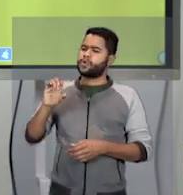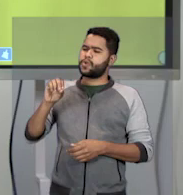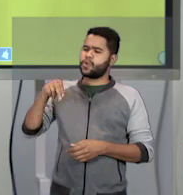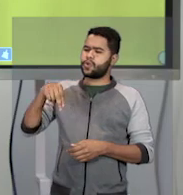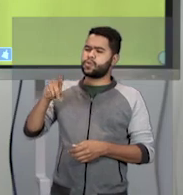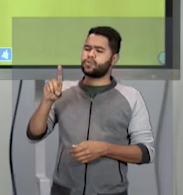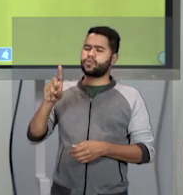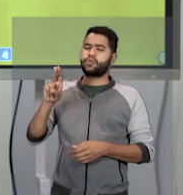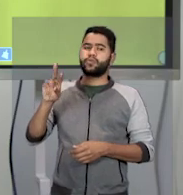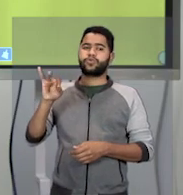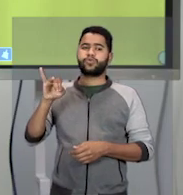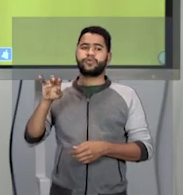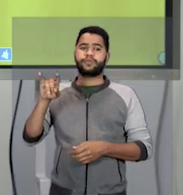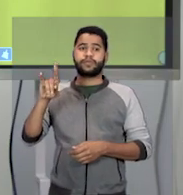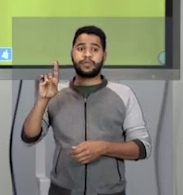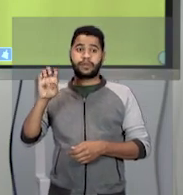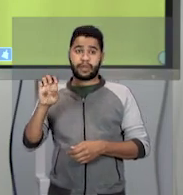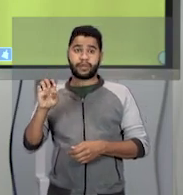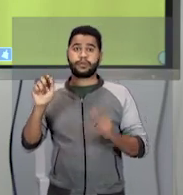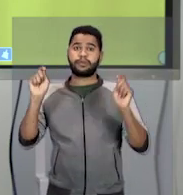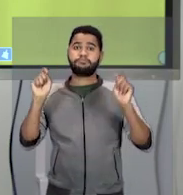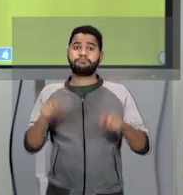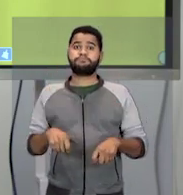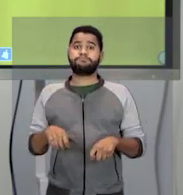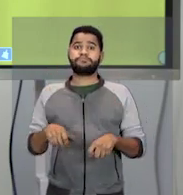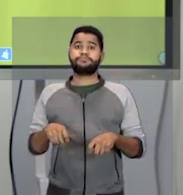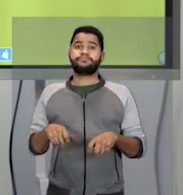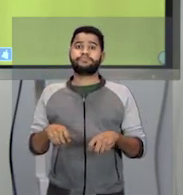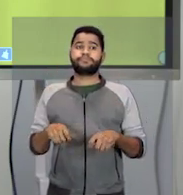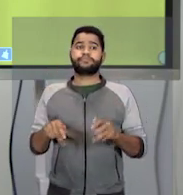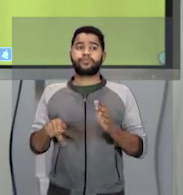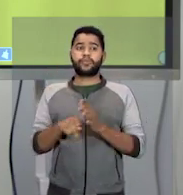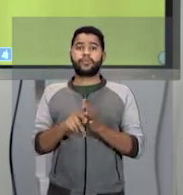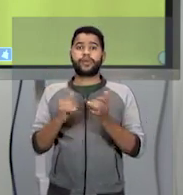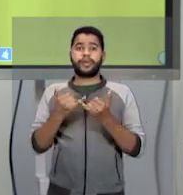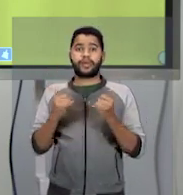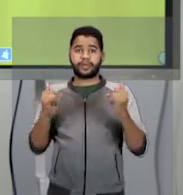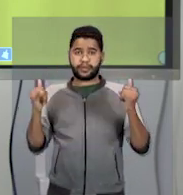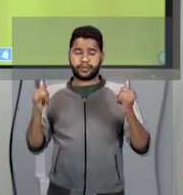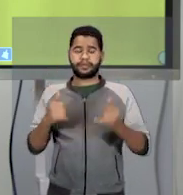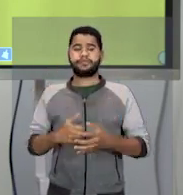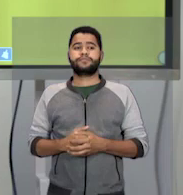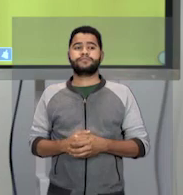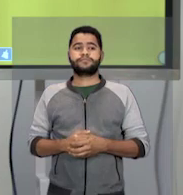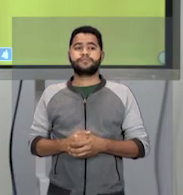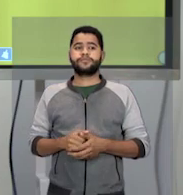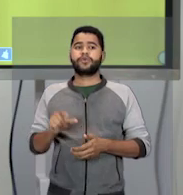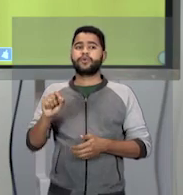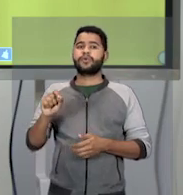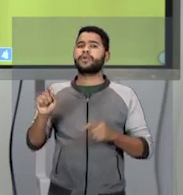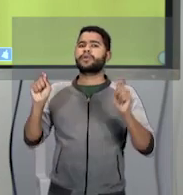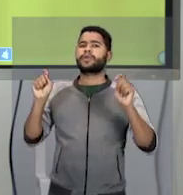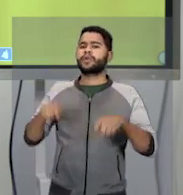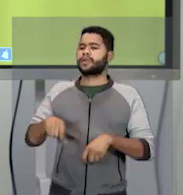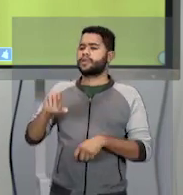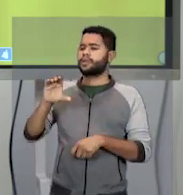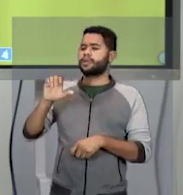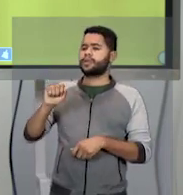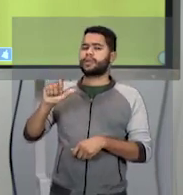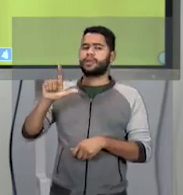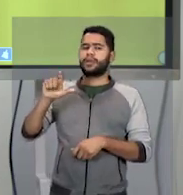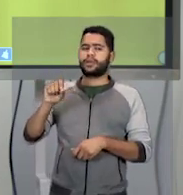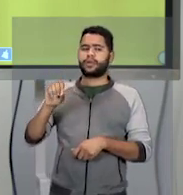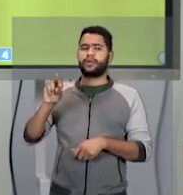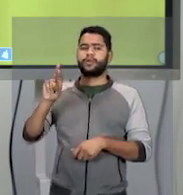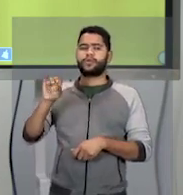condutividade térmica? É a capacidade de conduzir energia térmica. E o que é a capacidade